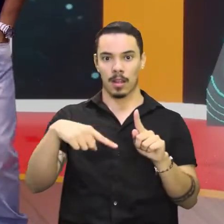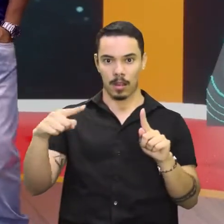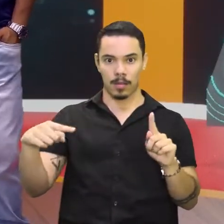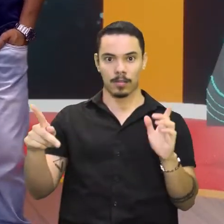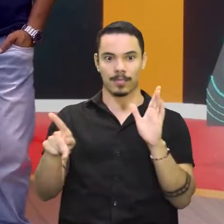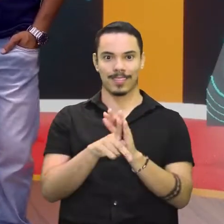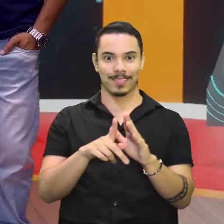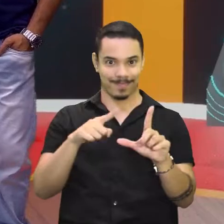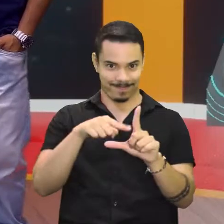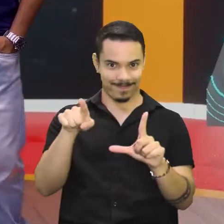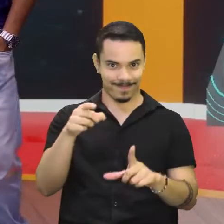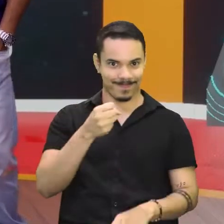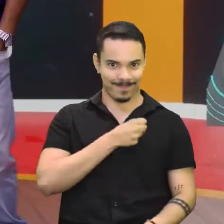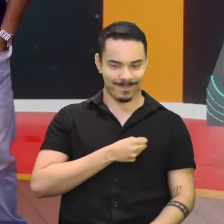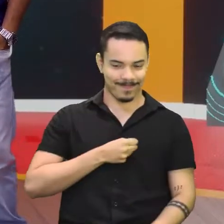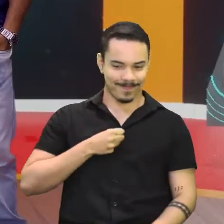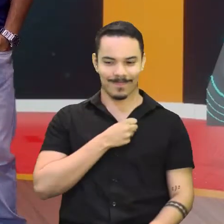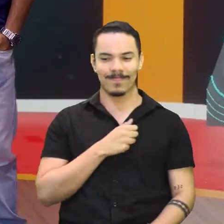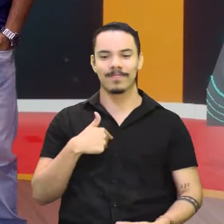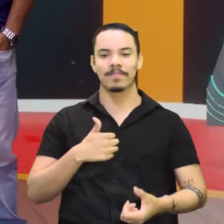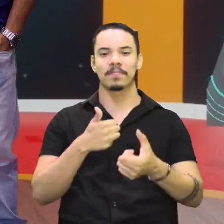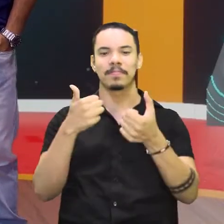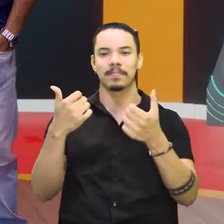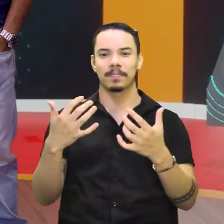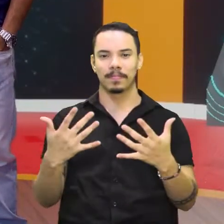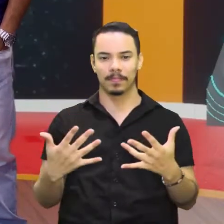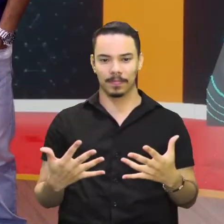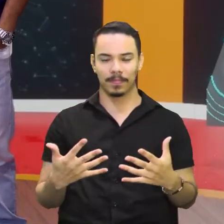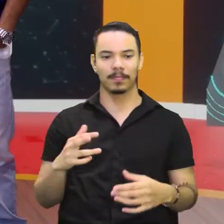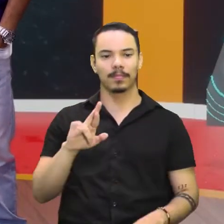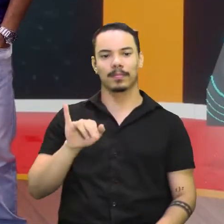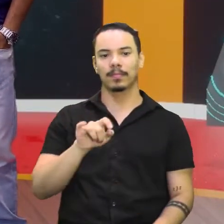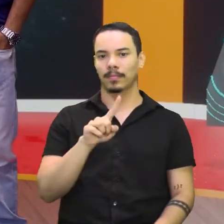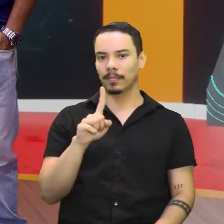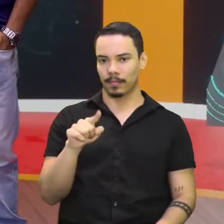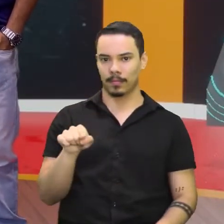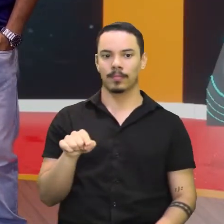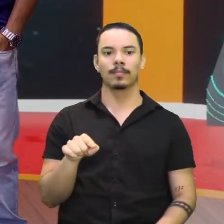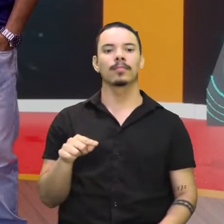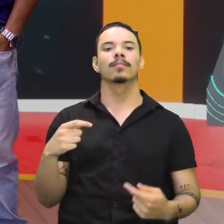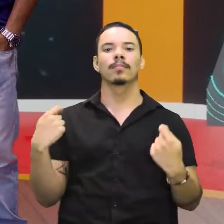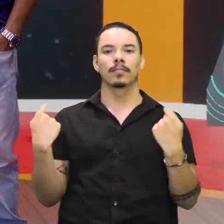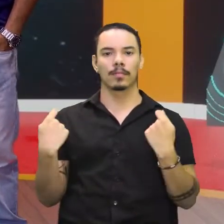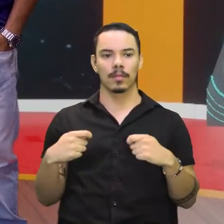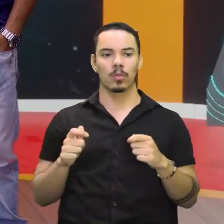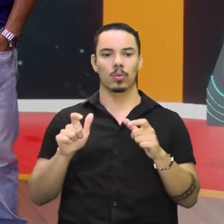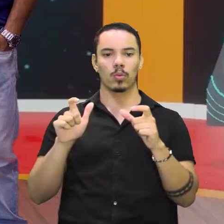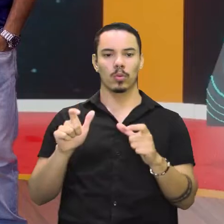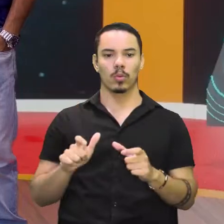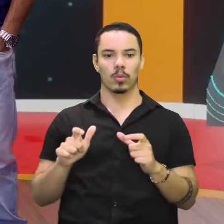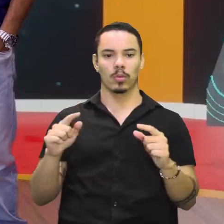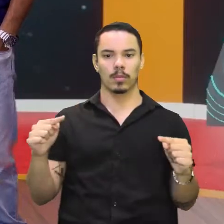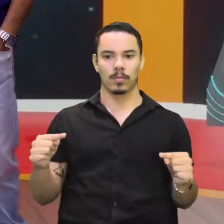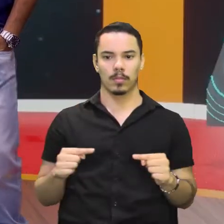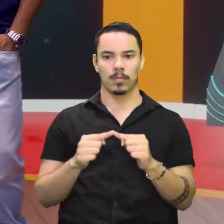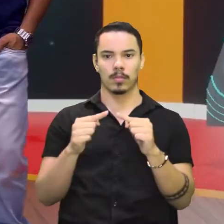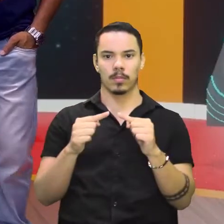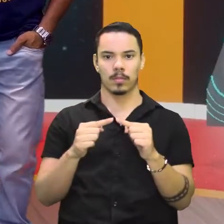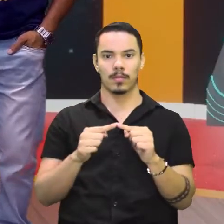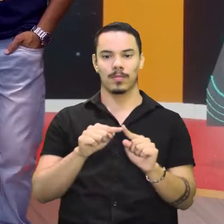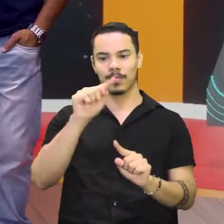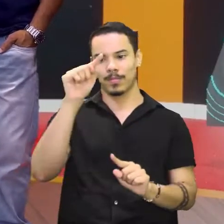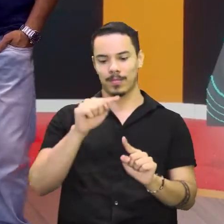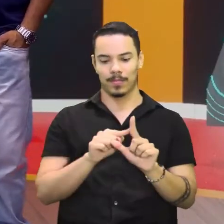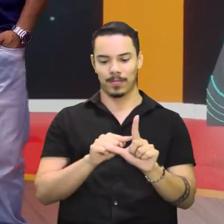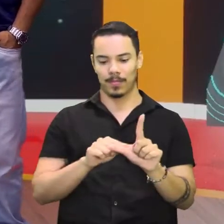né? Graficamente, quando a gente fala de raiz de alguma determinada função, é o lugar onde toca o meu eixo X,